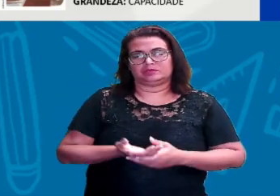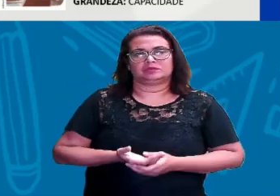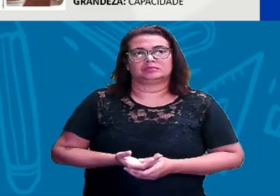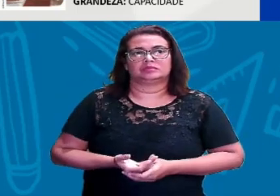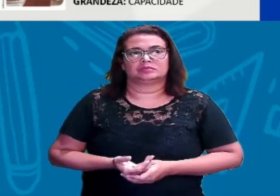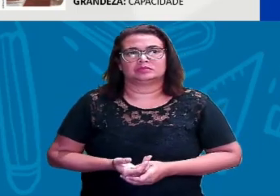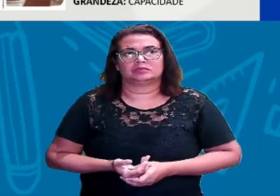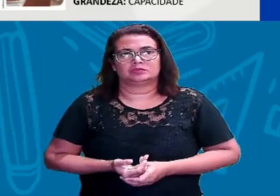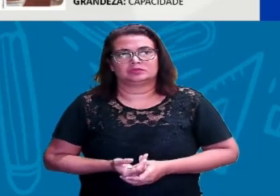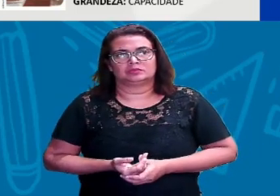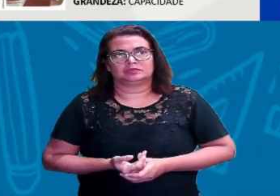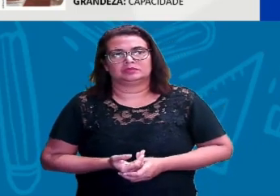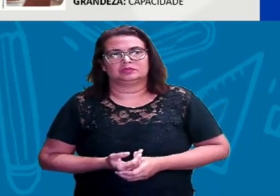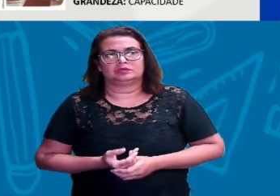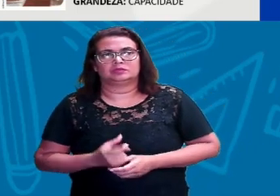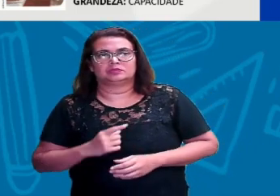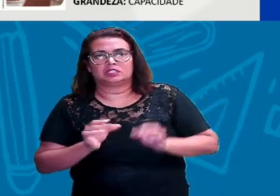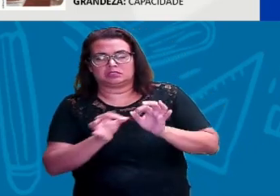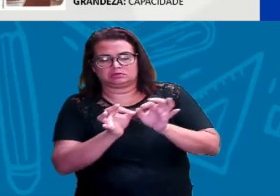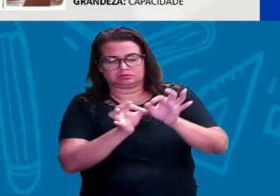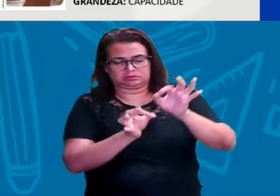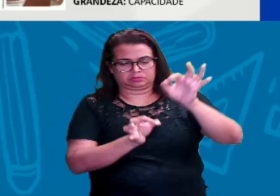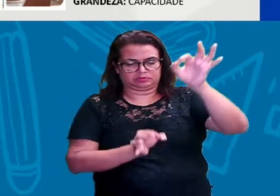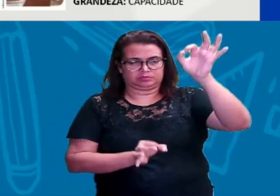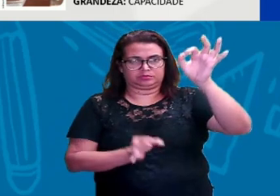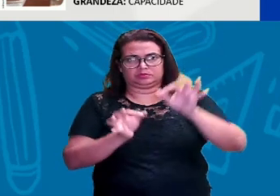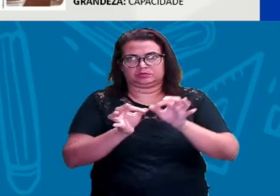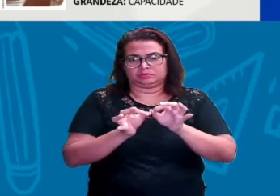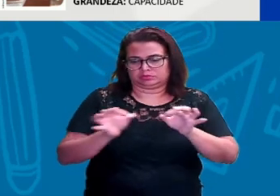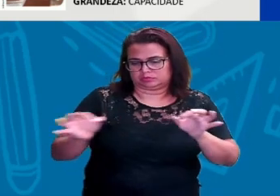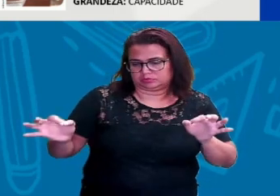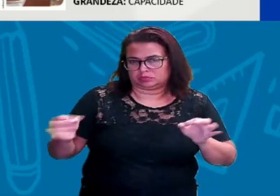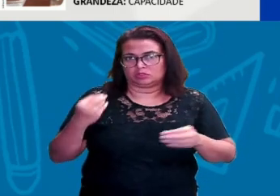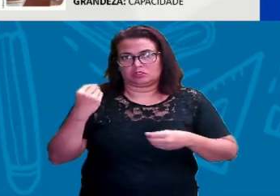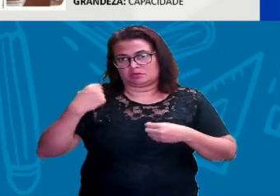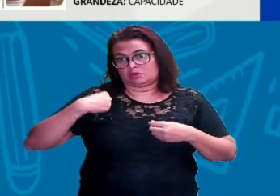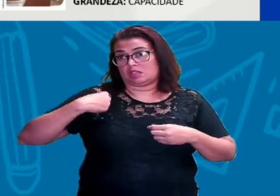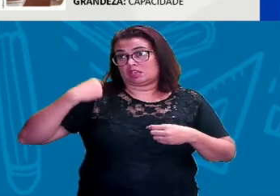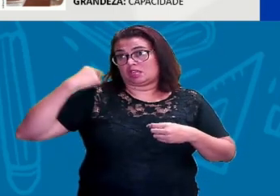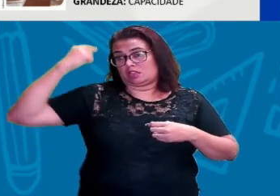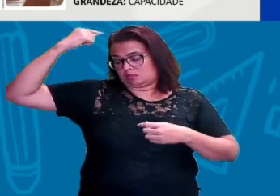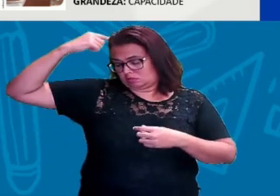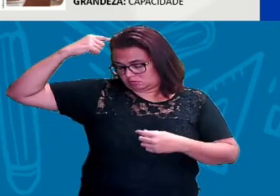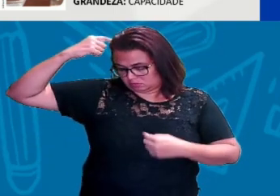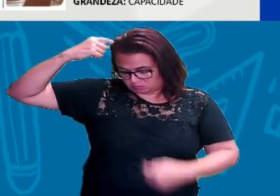Aqui na questão do comprimento, a medida, né, da minha altura,